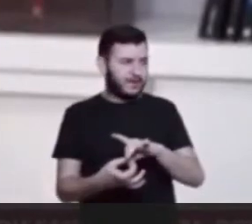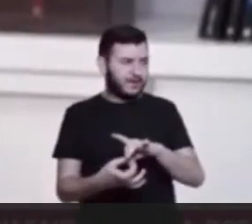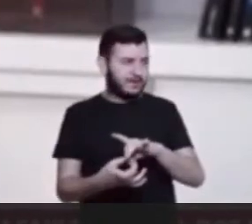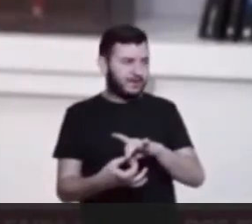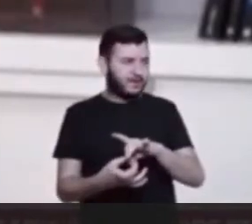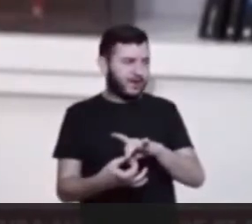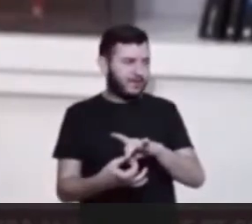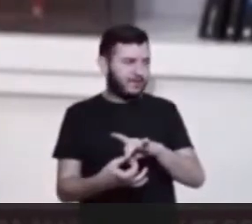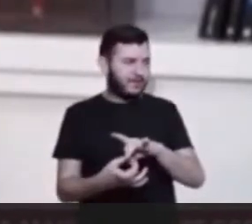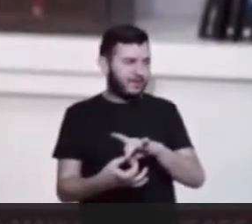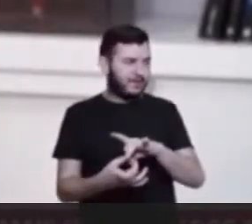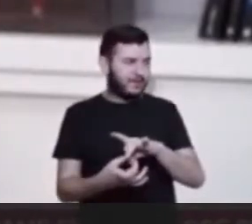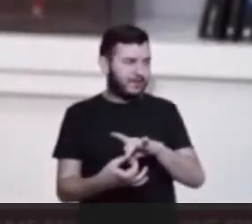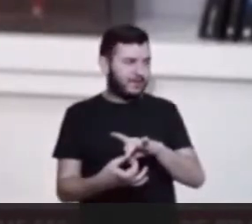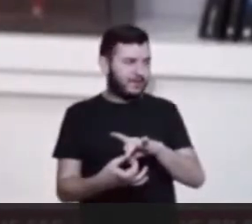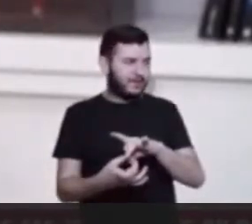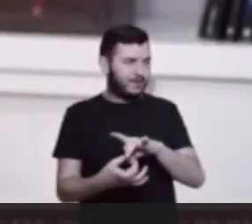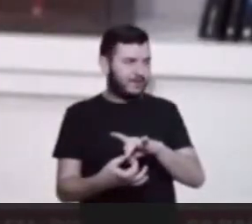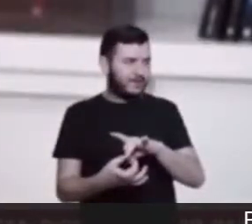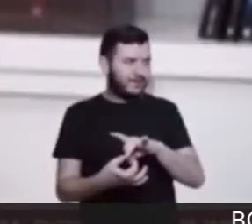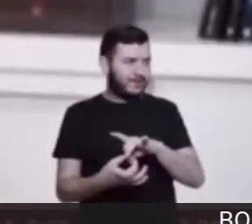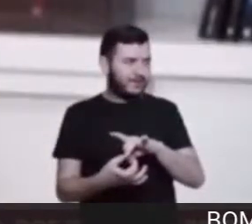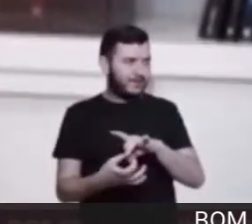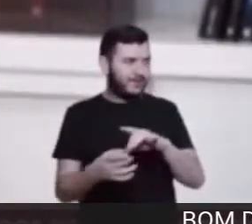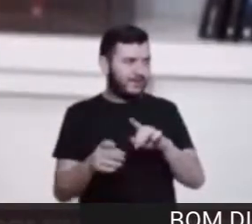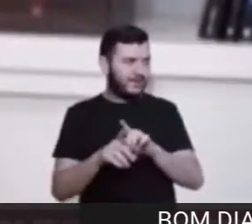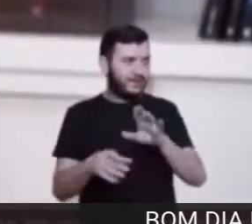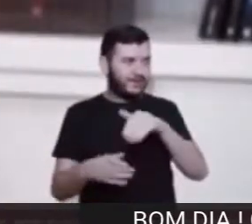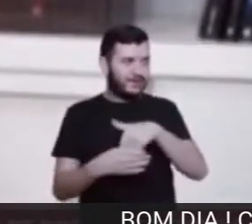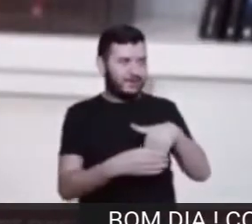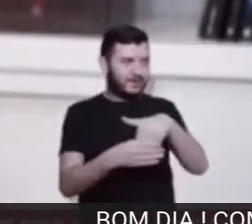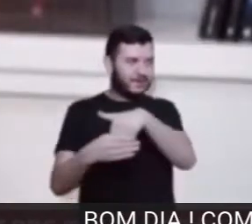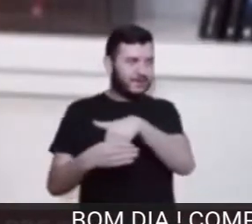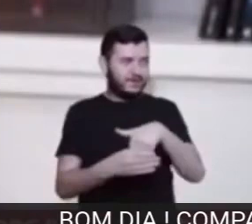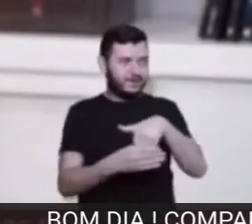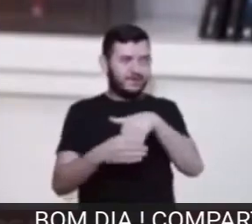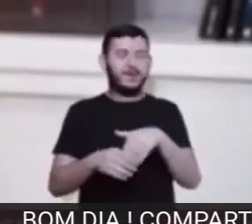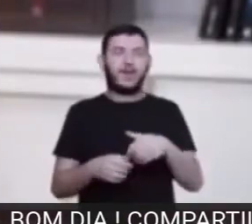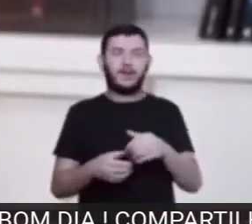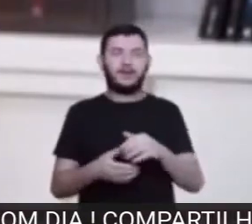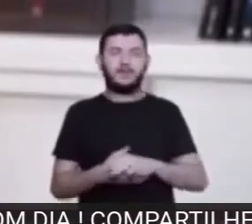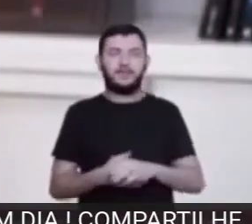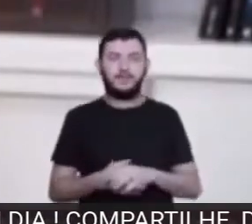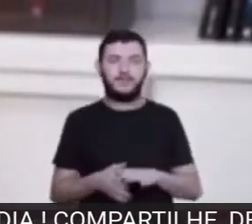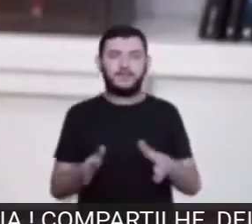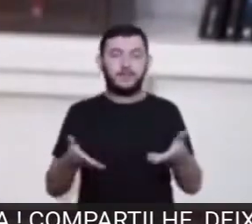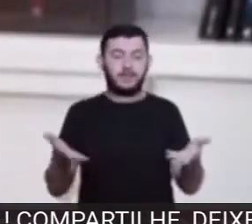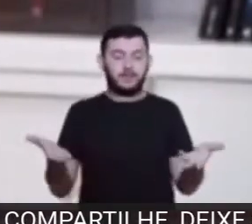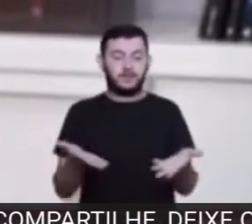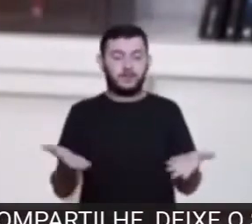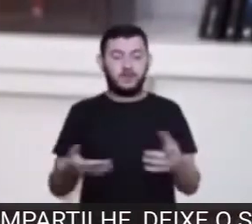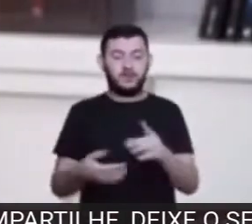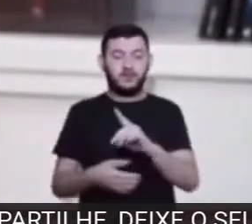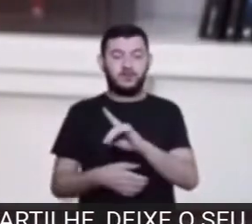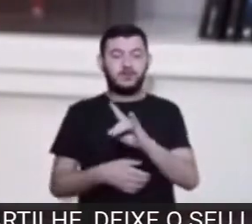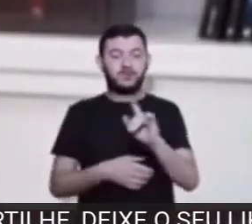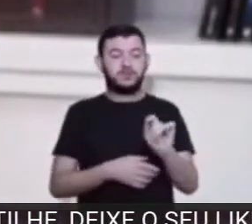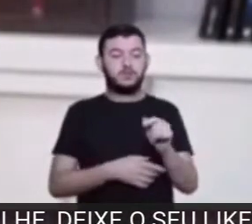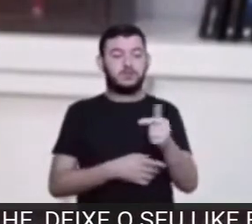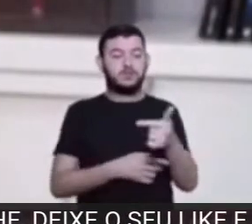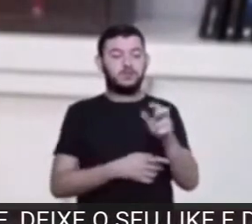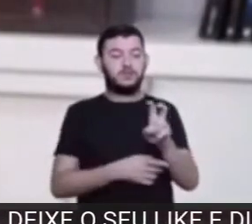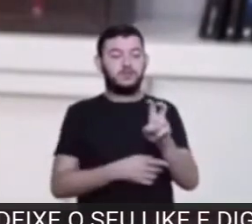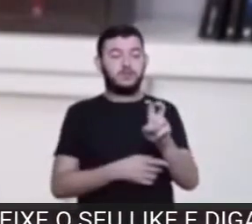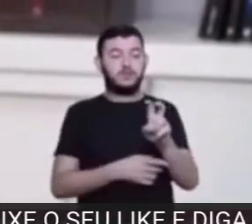Que dia que é hoje? Hoje é dia 25. 25? Hoje é dia 25 de julho, de junho